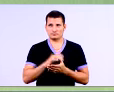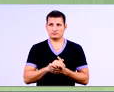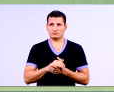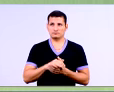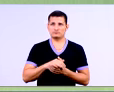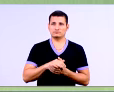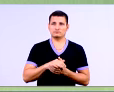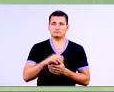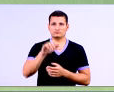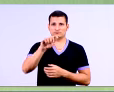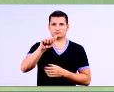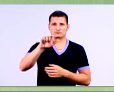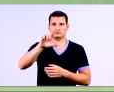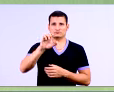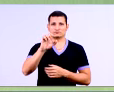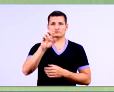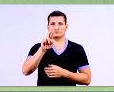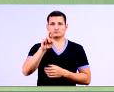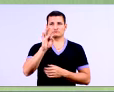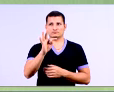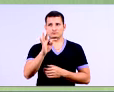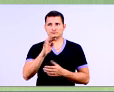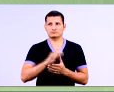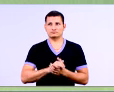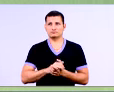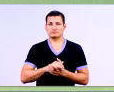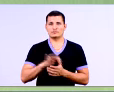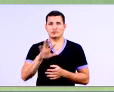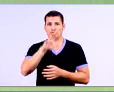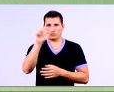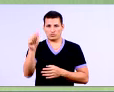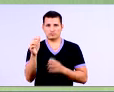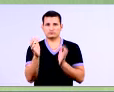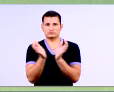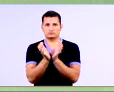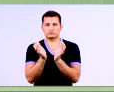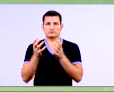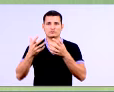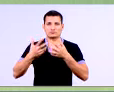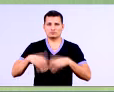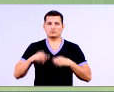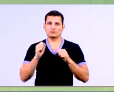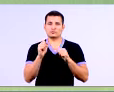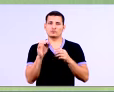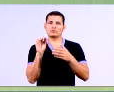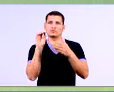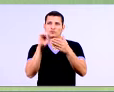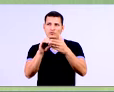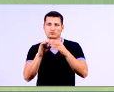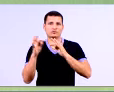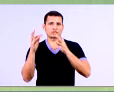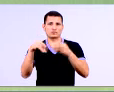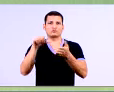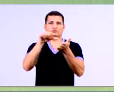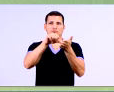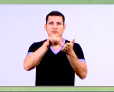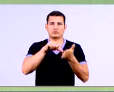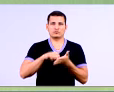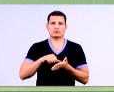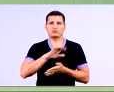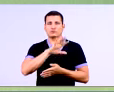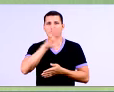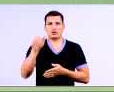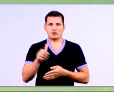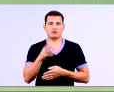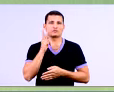alerta. Olha só, olá turma do IFRO, eu poderia aqui colocar todos os polos, olá Porto Velho,